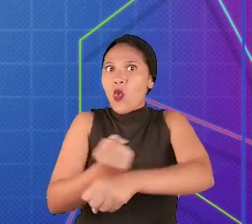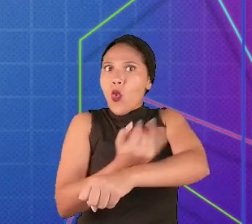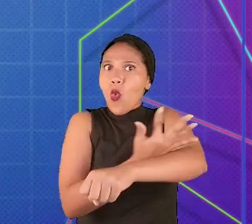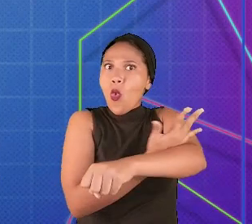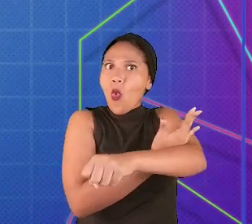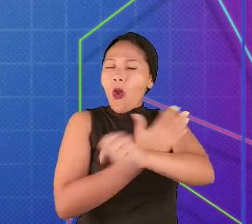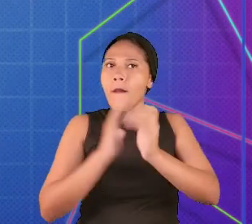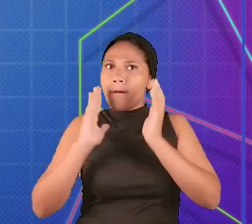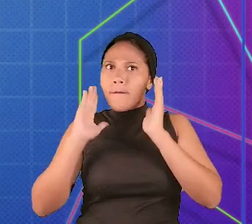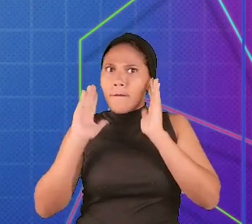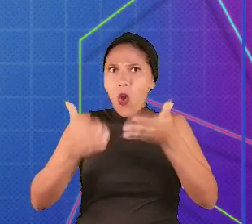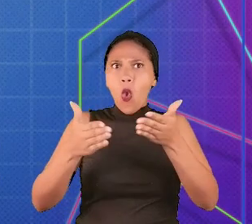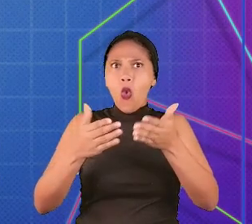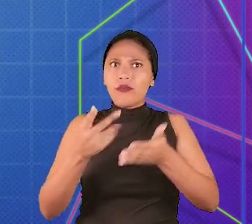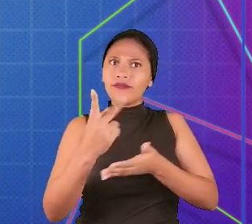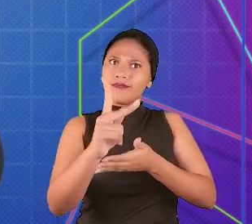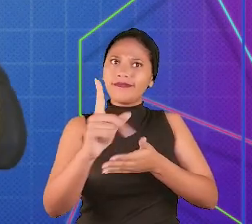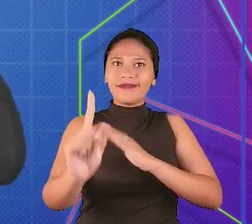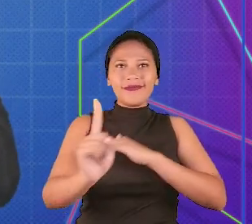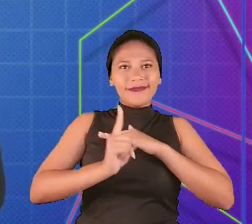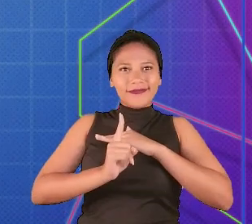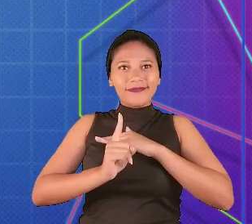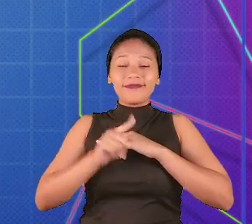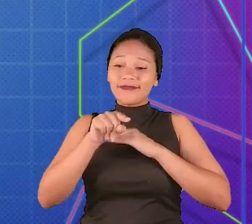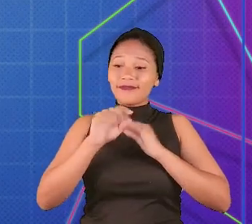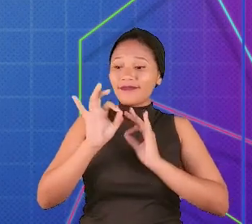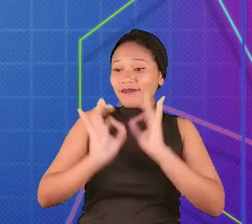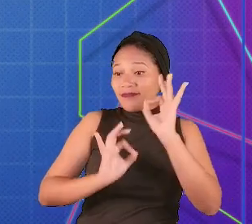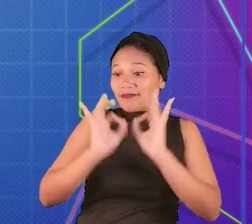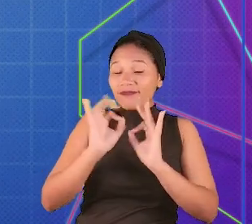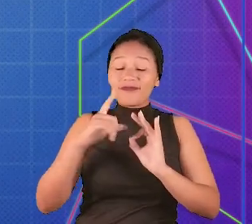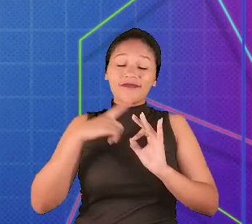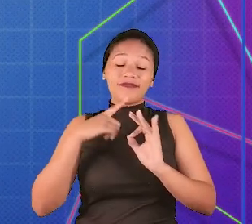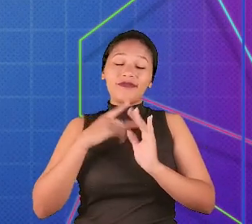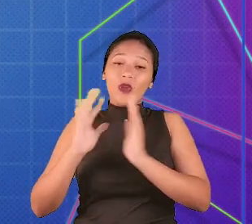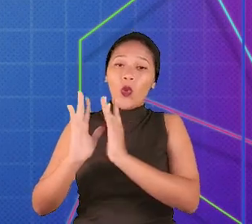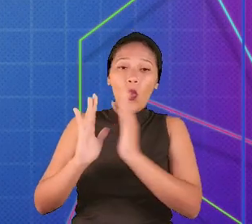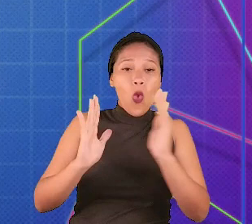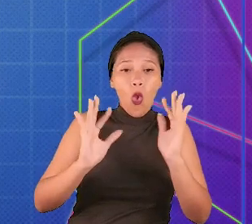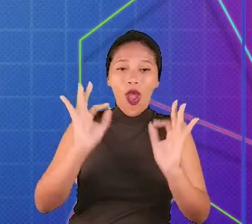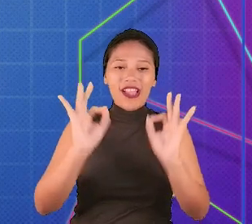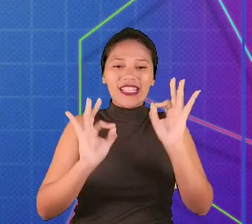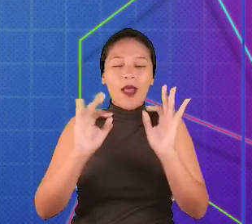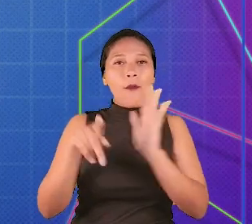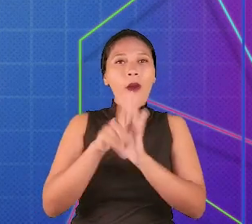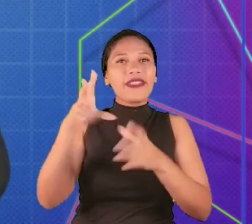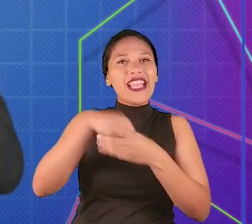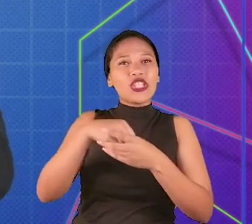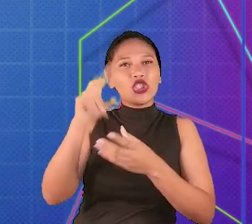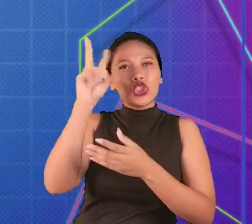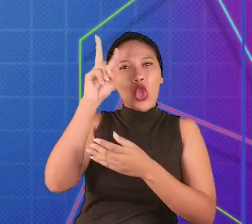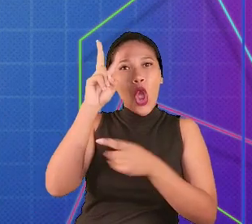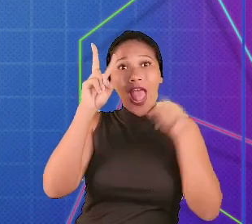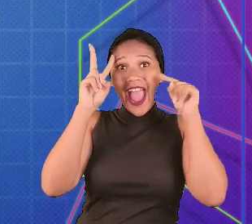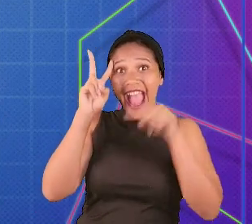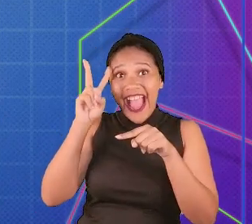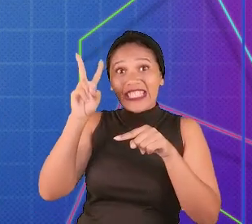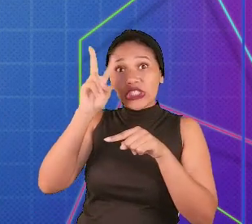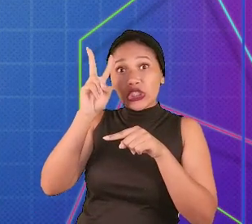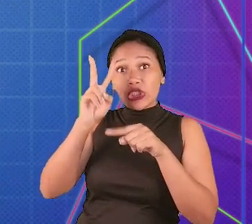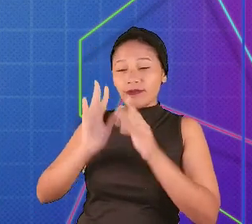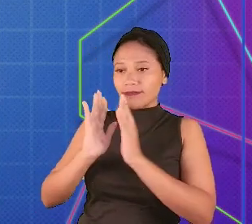emoções específicas no seu jogador. Para essa organização é que existe o arco da história. Ele que vai nos ajudar a